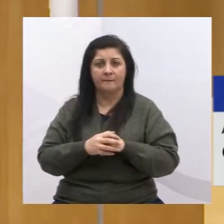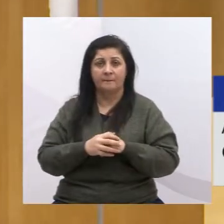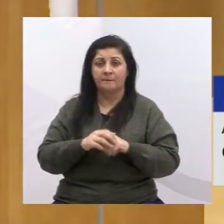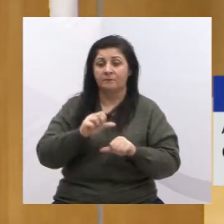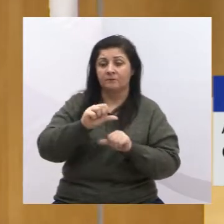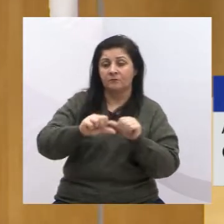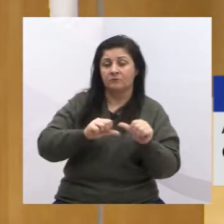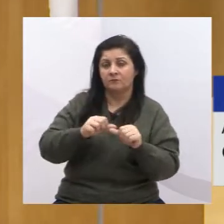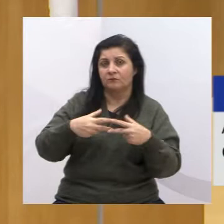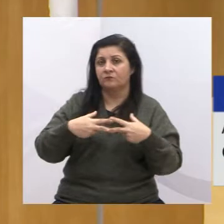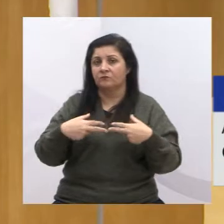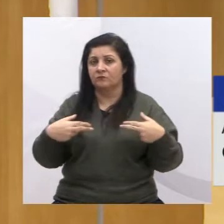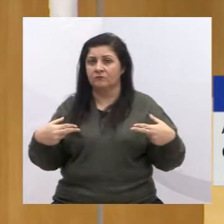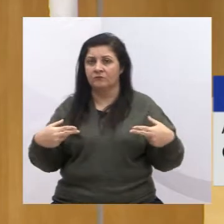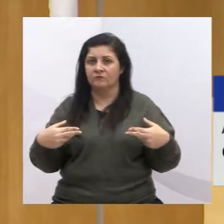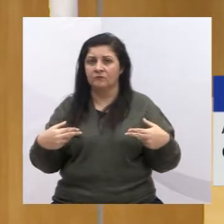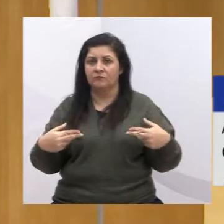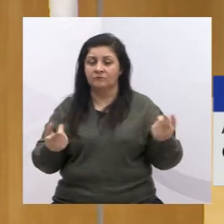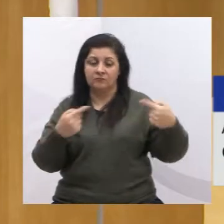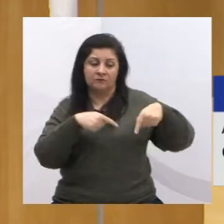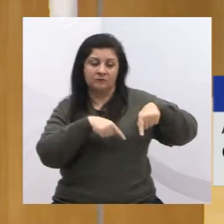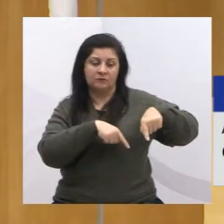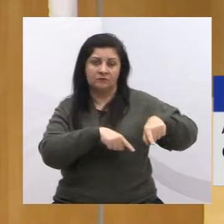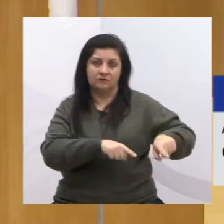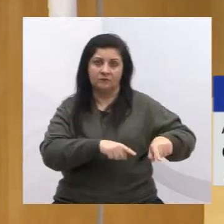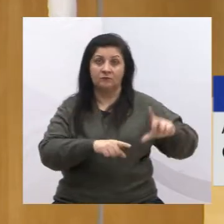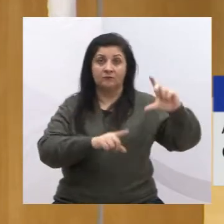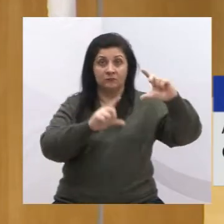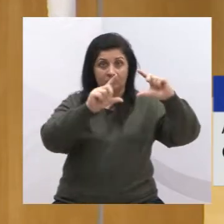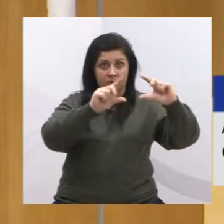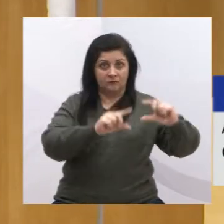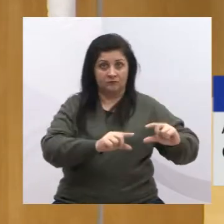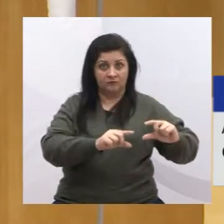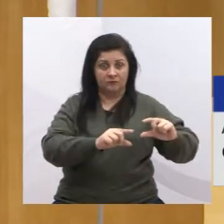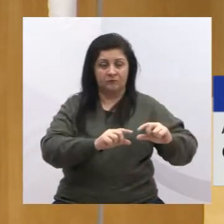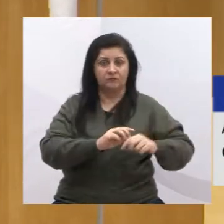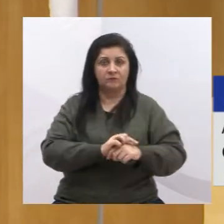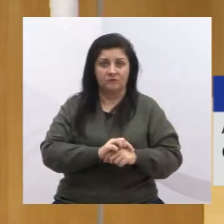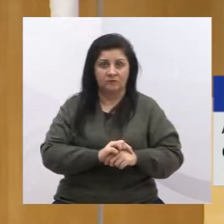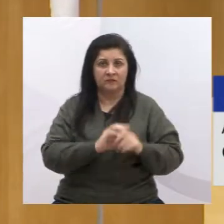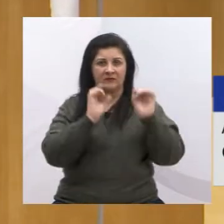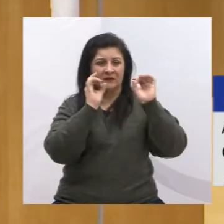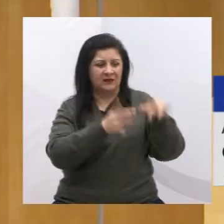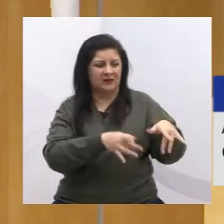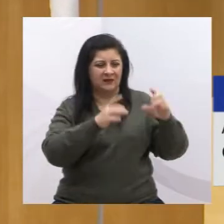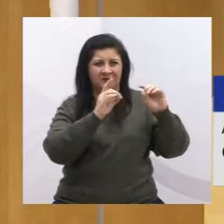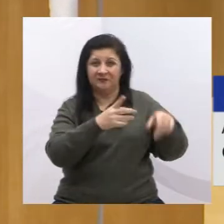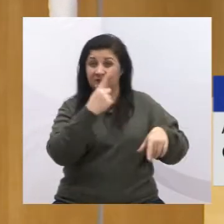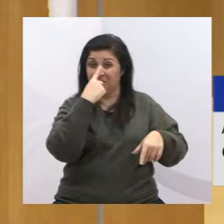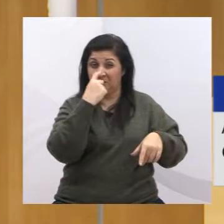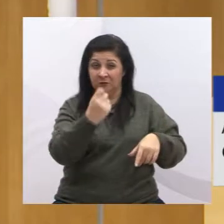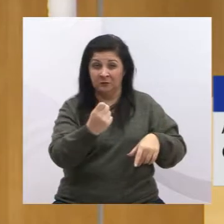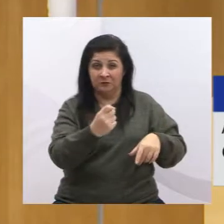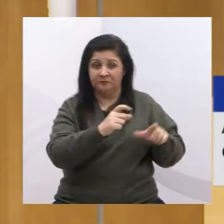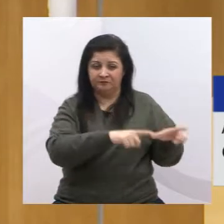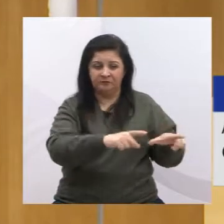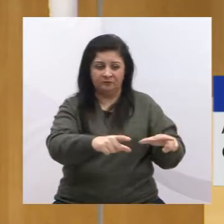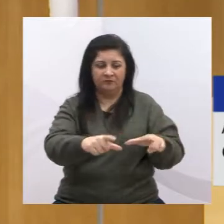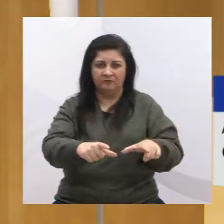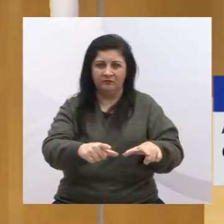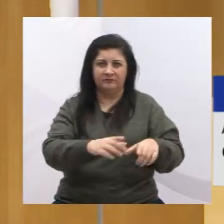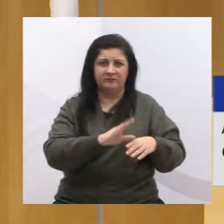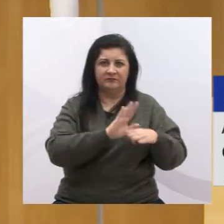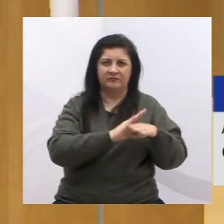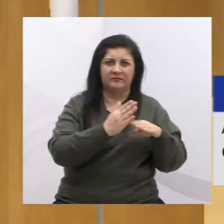fossem tomadas a fim de combater e reduzir o número de descartes irregulares de lixo nos